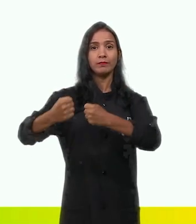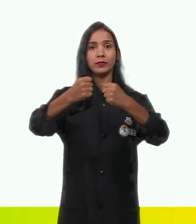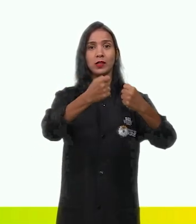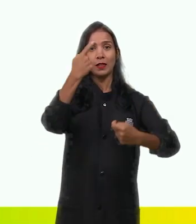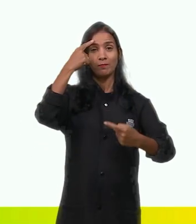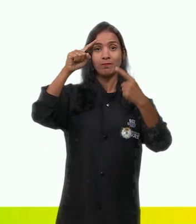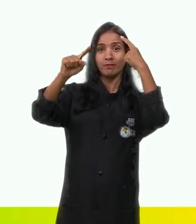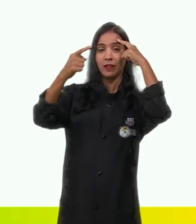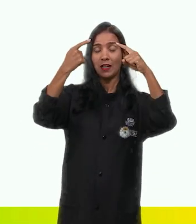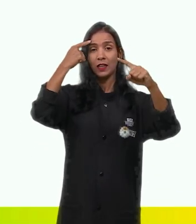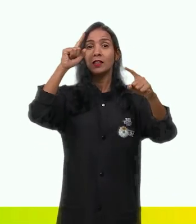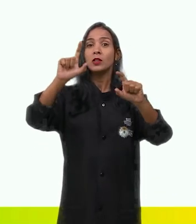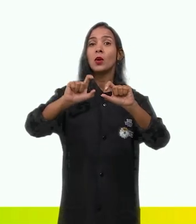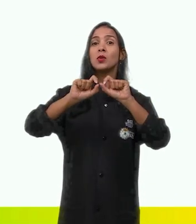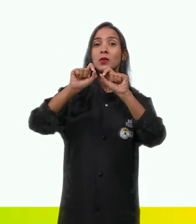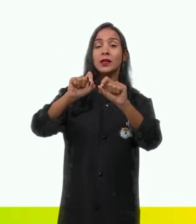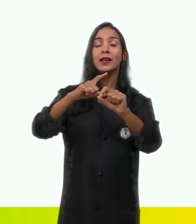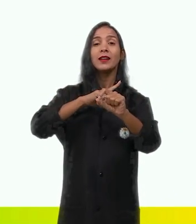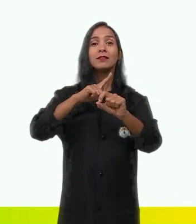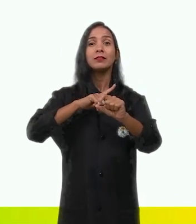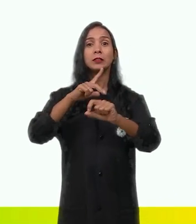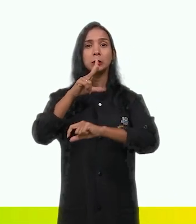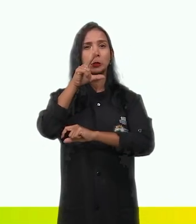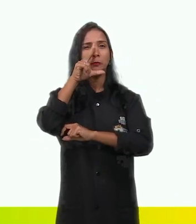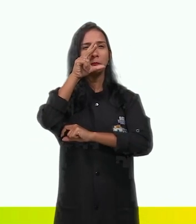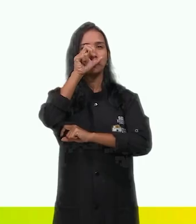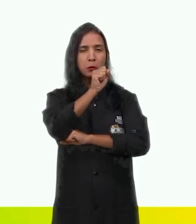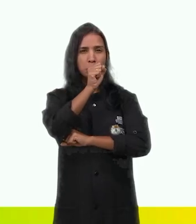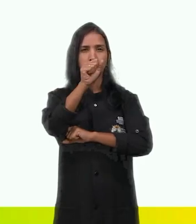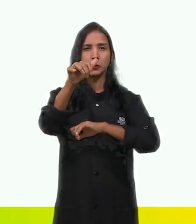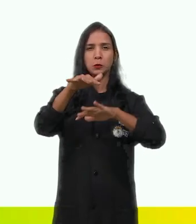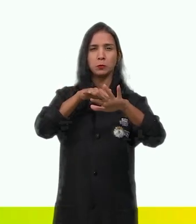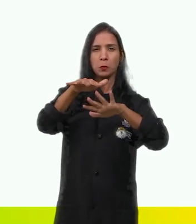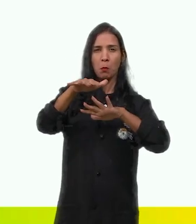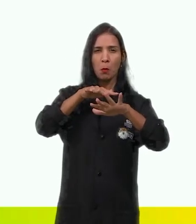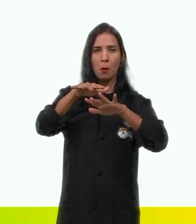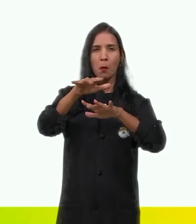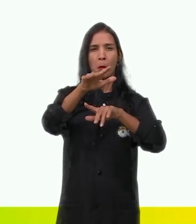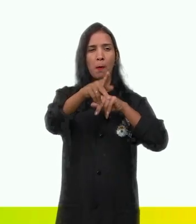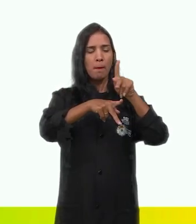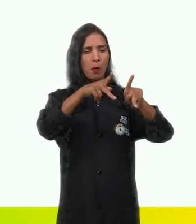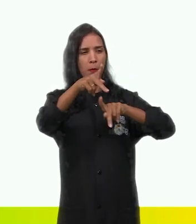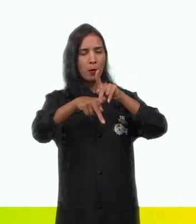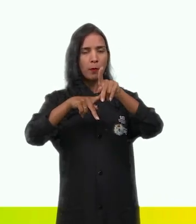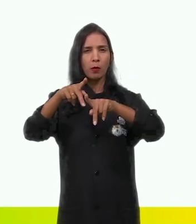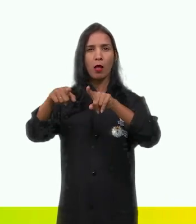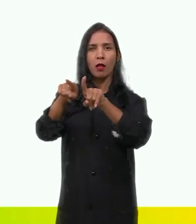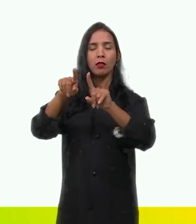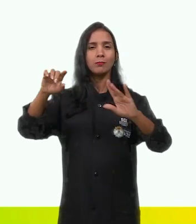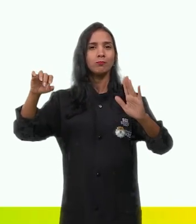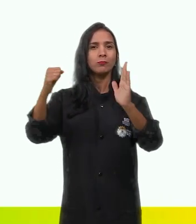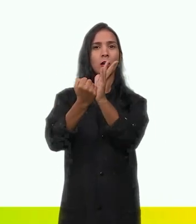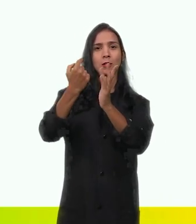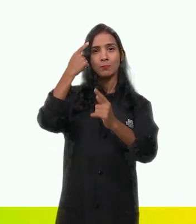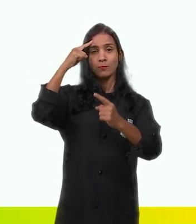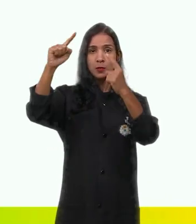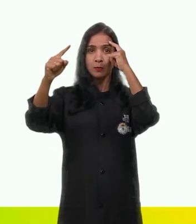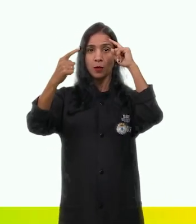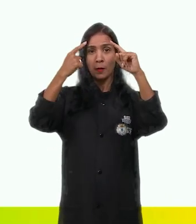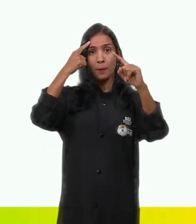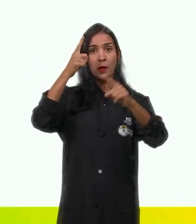a força da mobilização popular e o impacto das ideologias